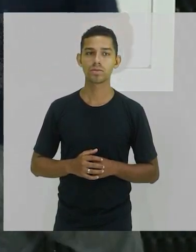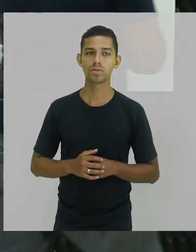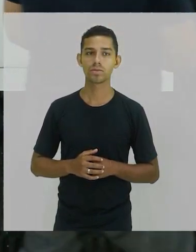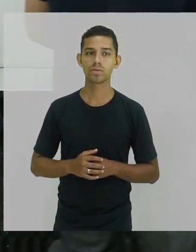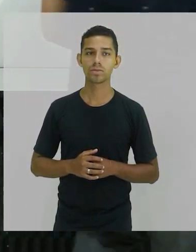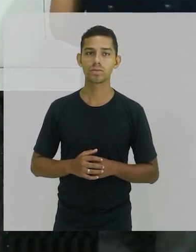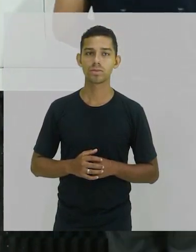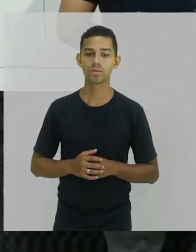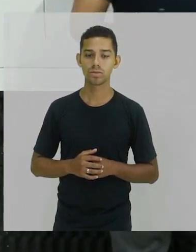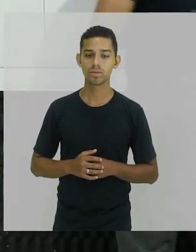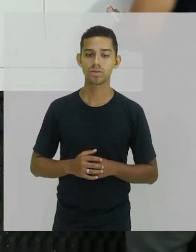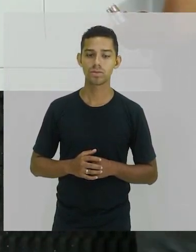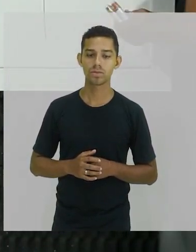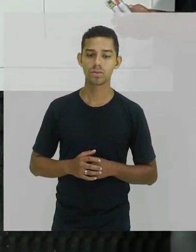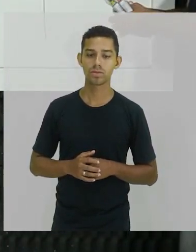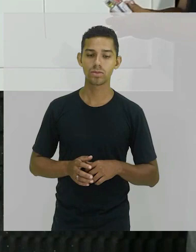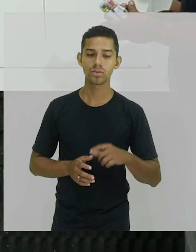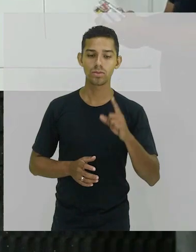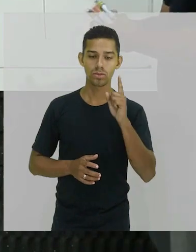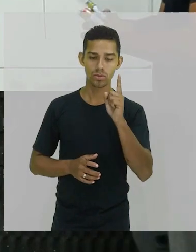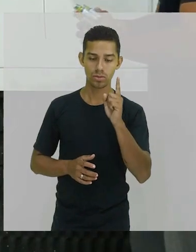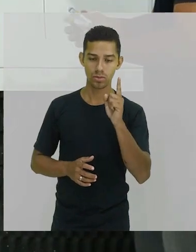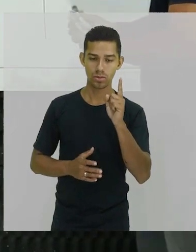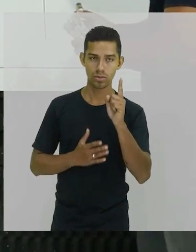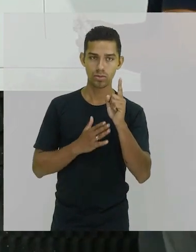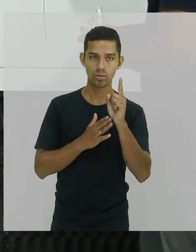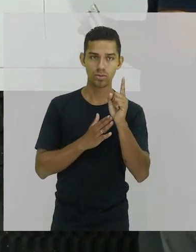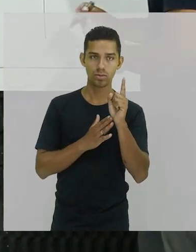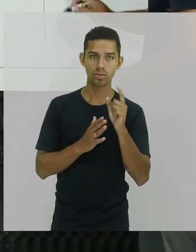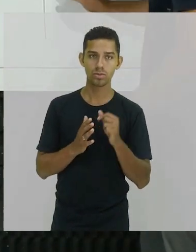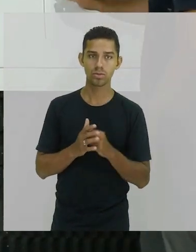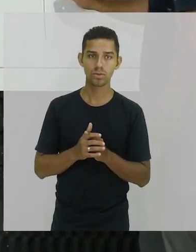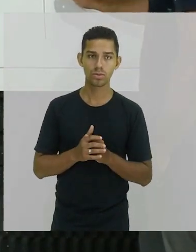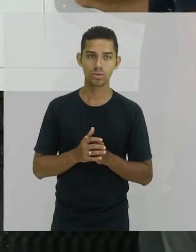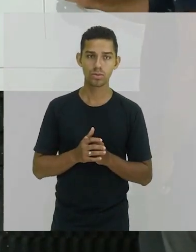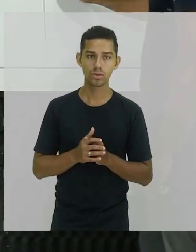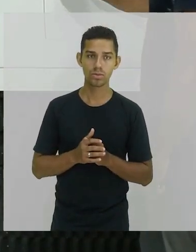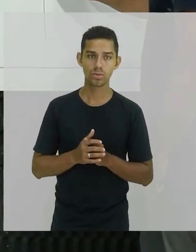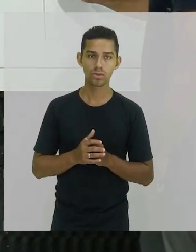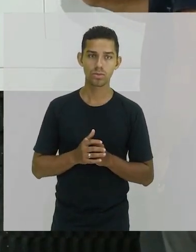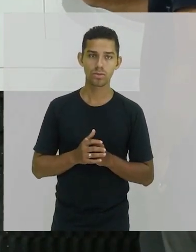1 é menor do que o 2, então a frequência 1,